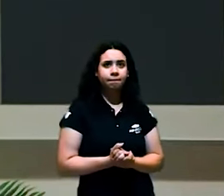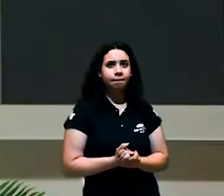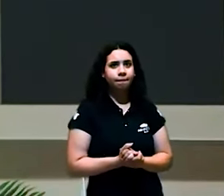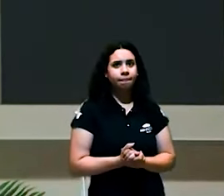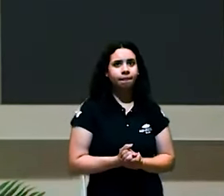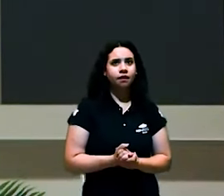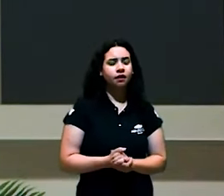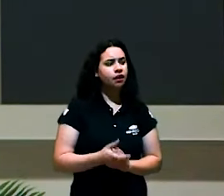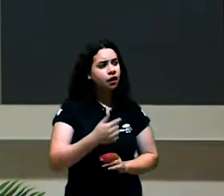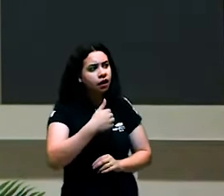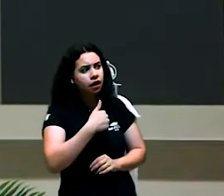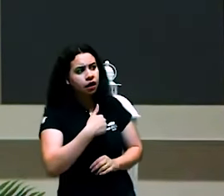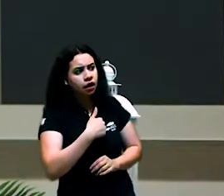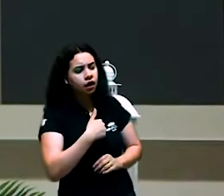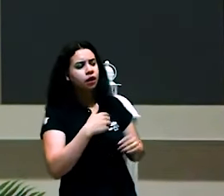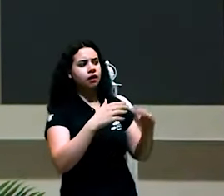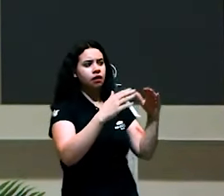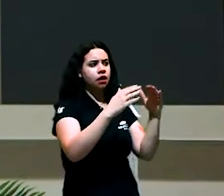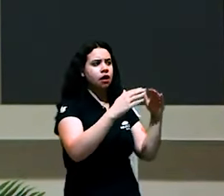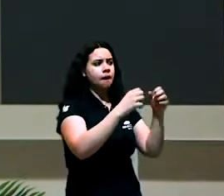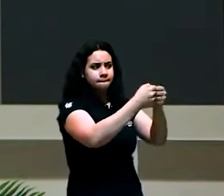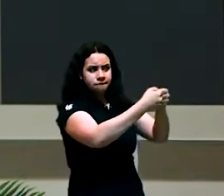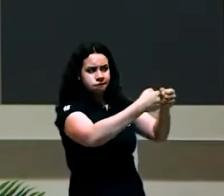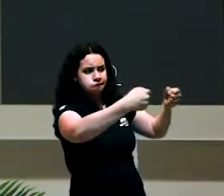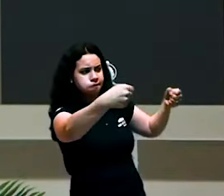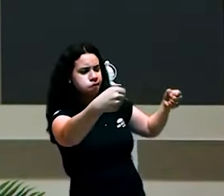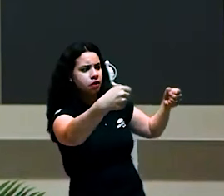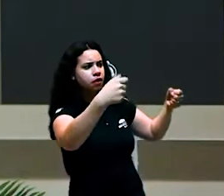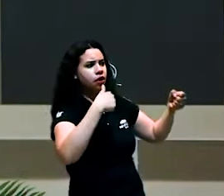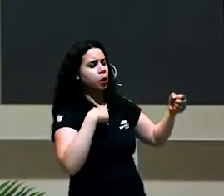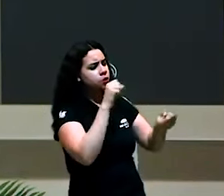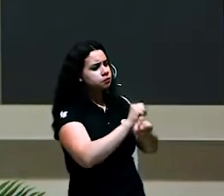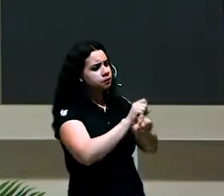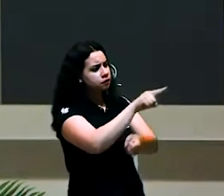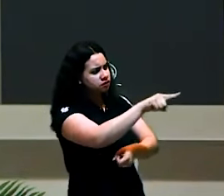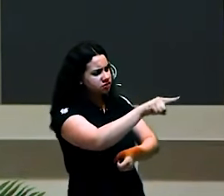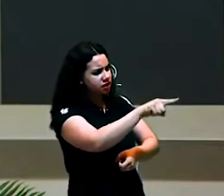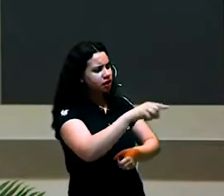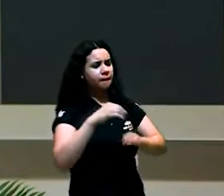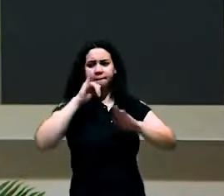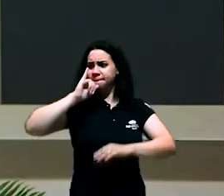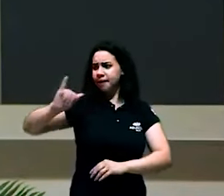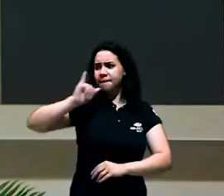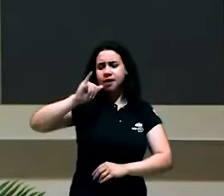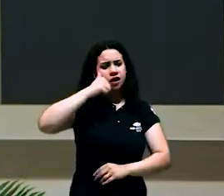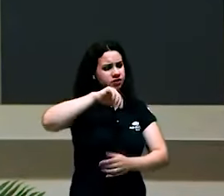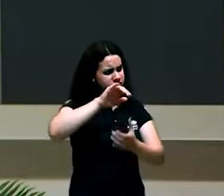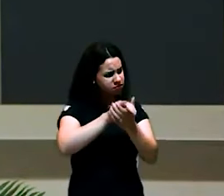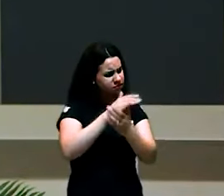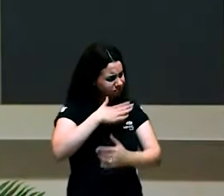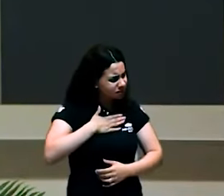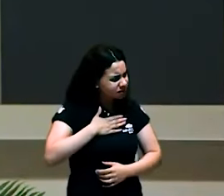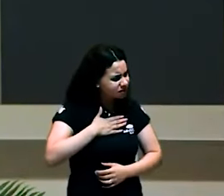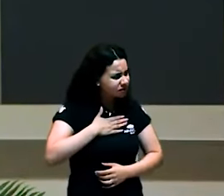lá entregando profecia para minha esposa? Isso não é coisa do Espírito Santo. Se tu tinha uma palavra do Espírito, tu tinha que falar para a